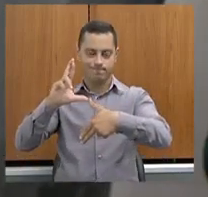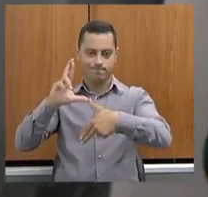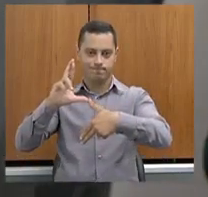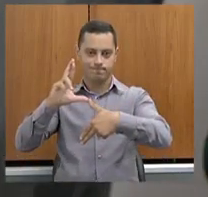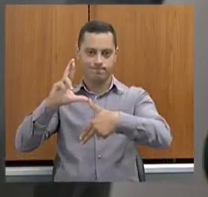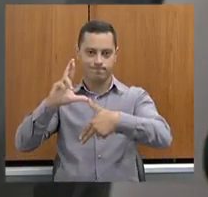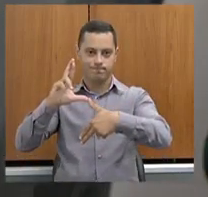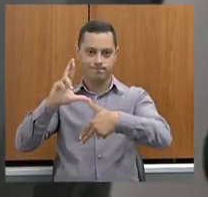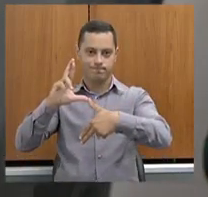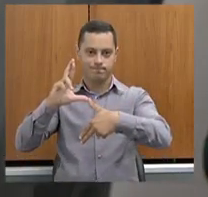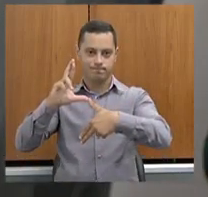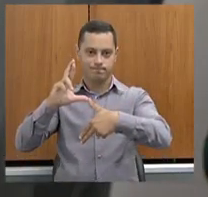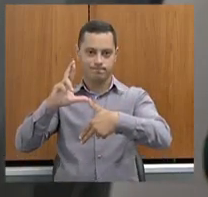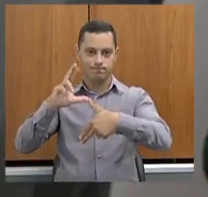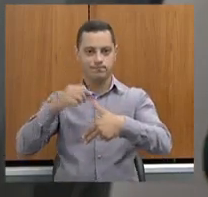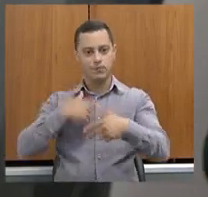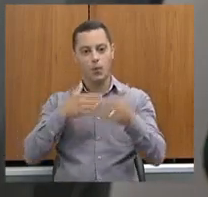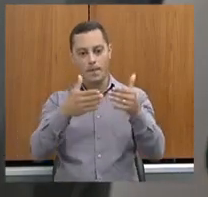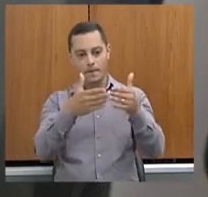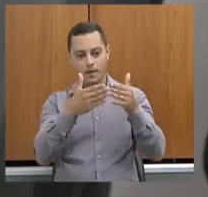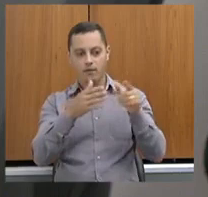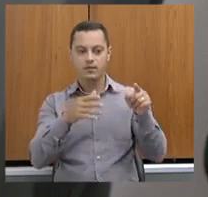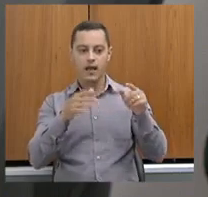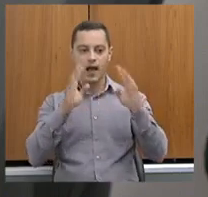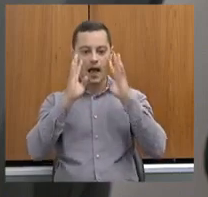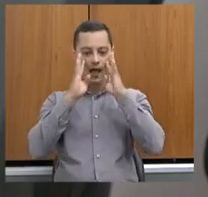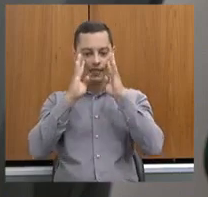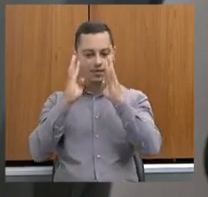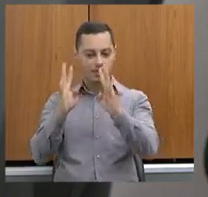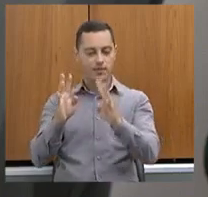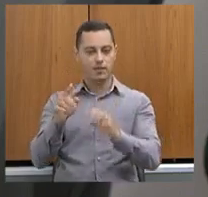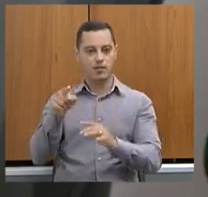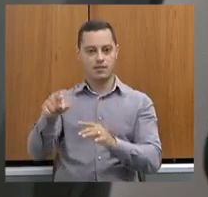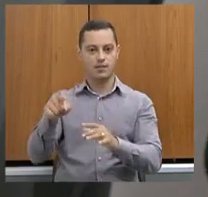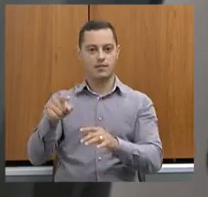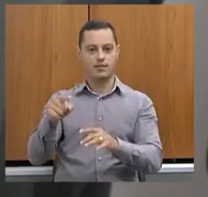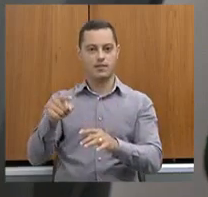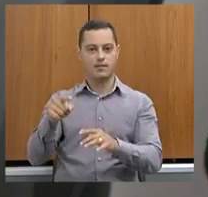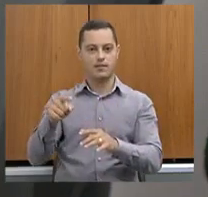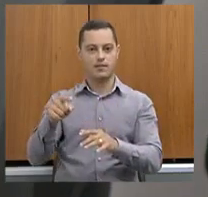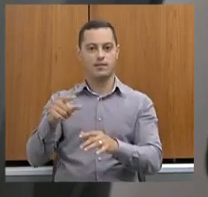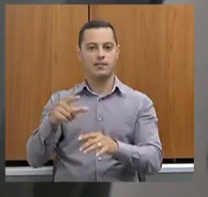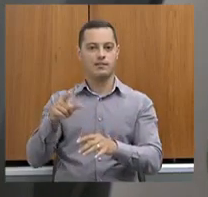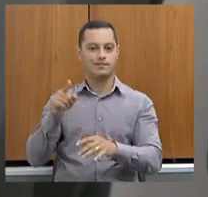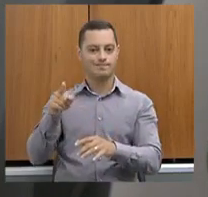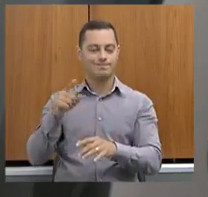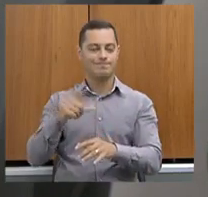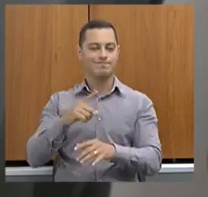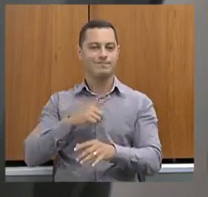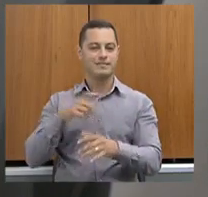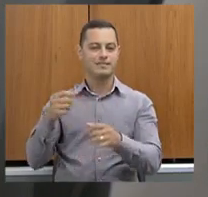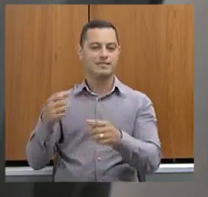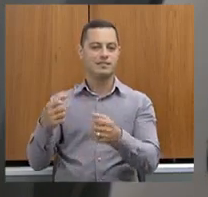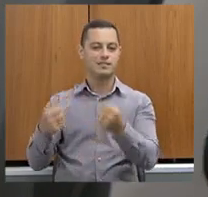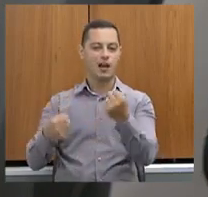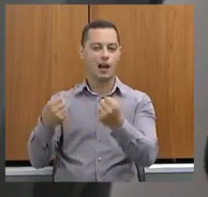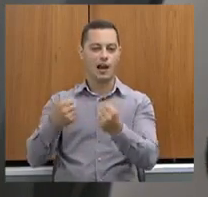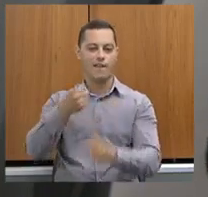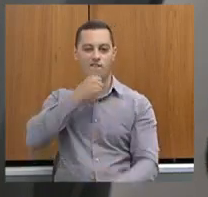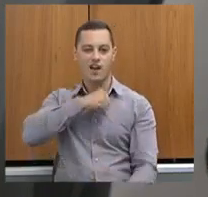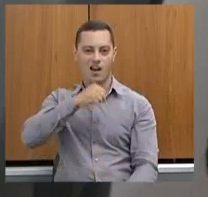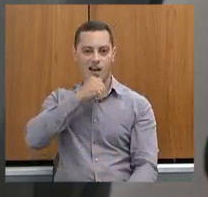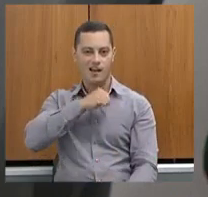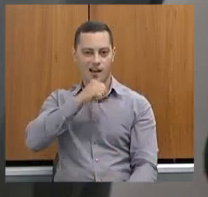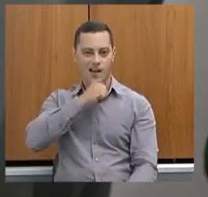com Ribeirão das Neves em chegada informações aqui de viaturas em péssimo estado lá no município de Ribeirão